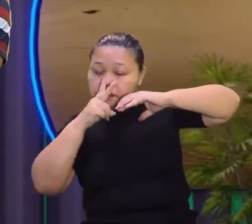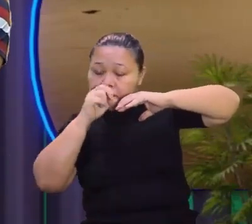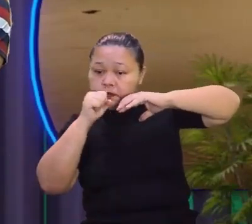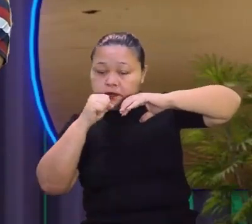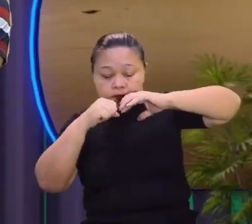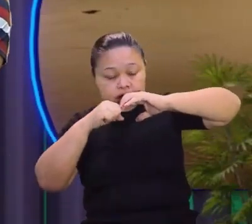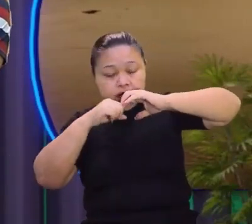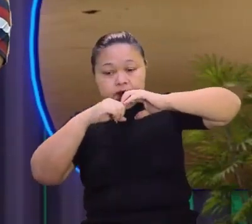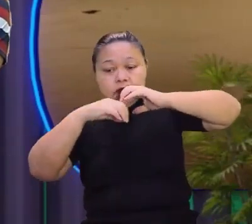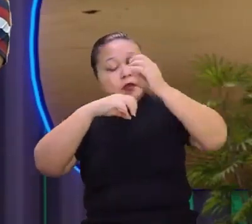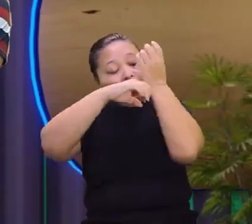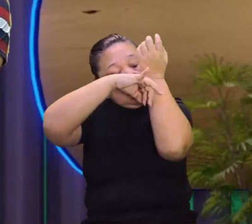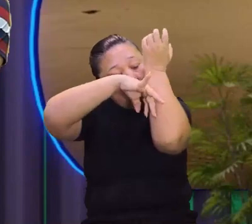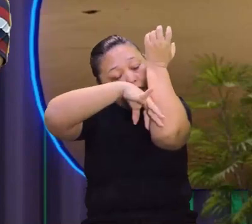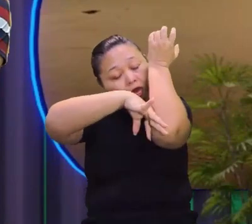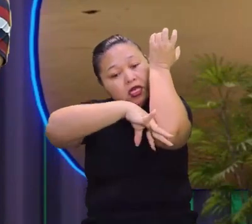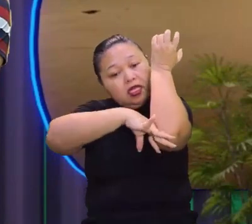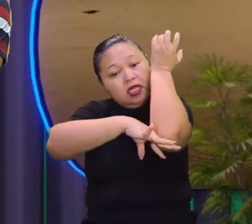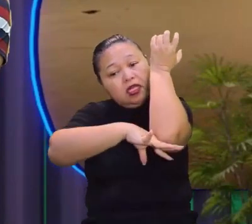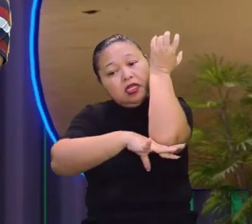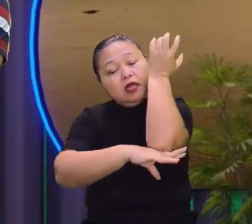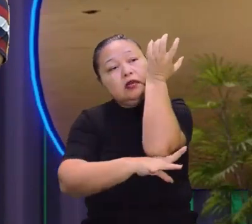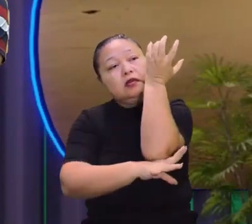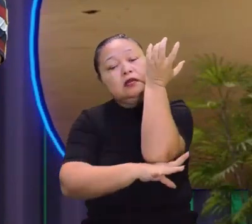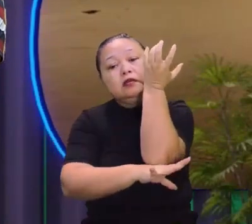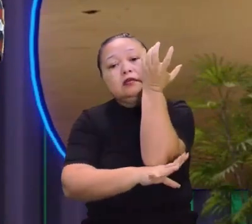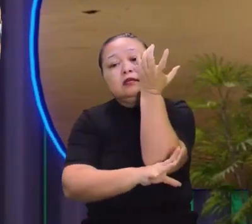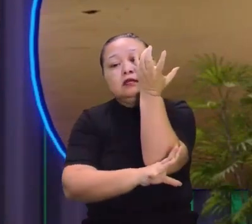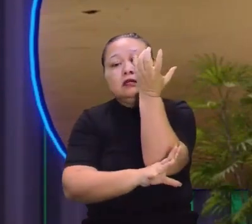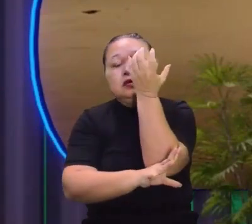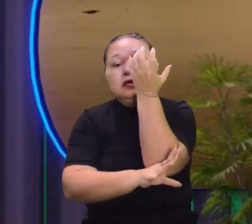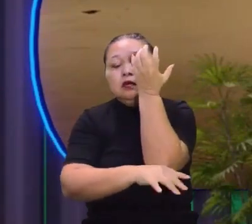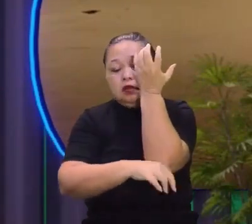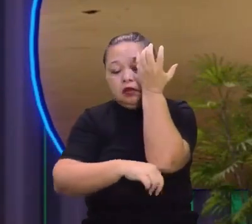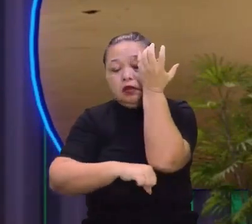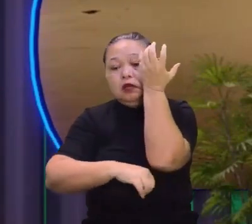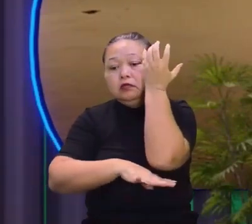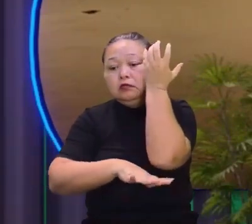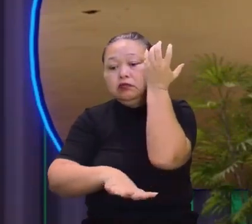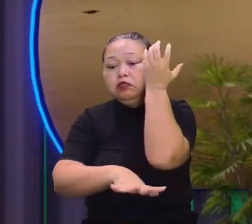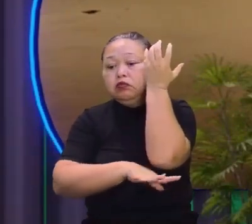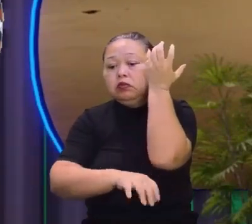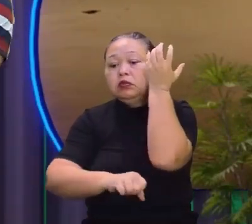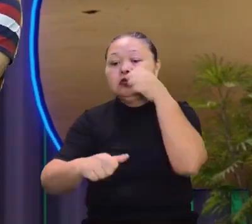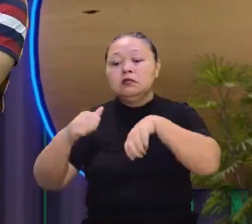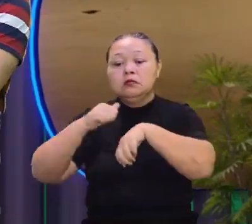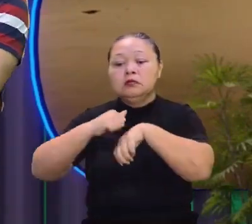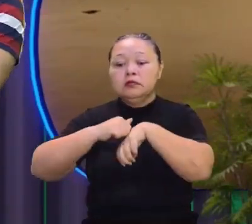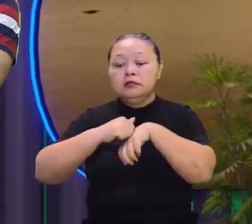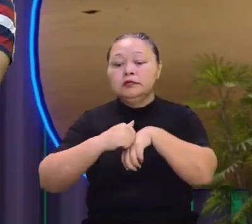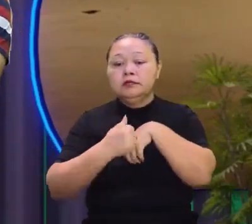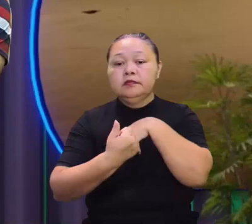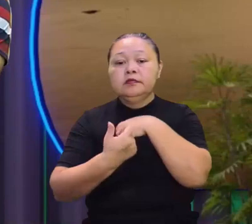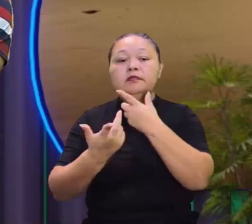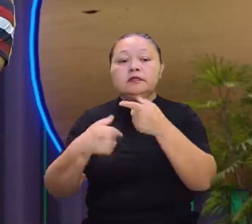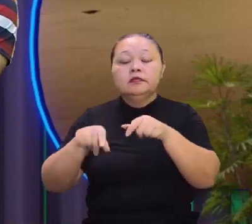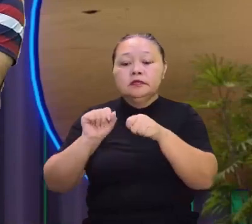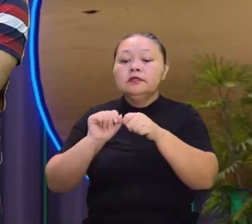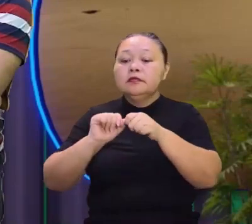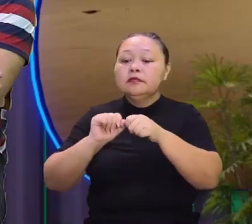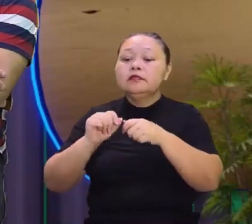raiz, né, professor Jorge? Que aquela raiz consegue também comprometer, galera, a estrutura rochosa. Beleza. É uma atuação